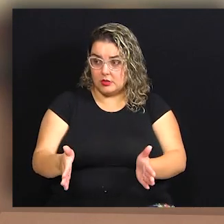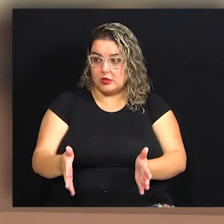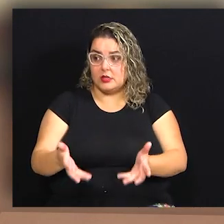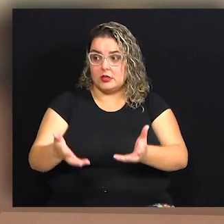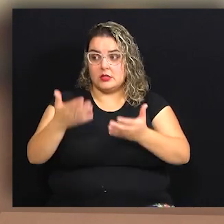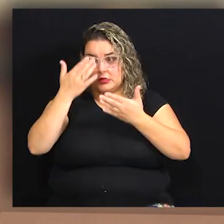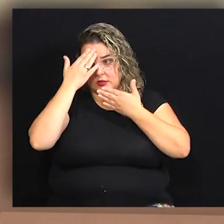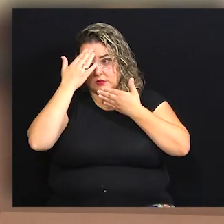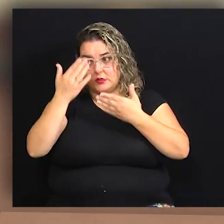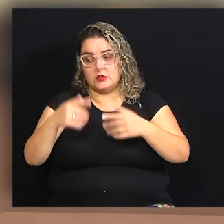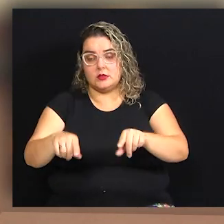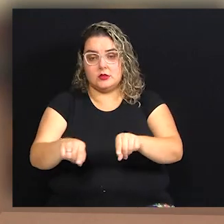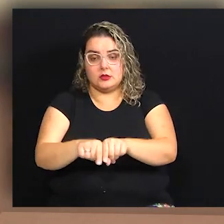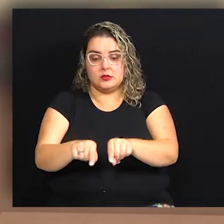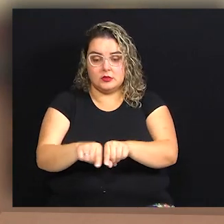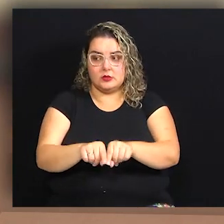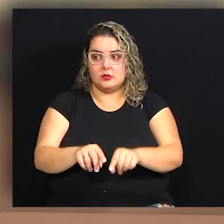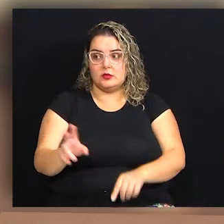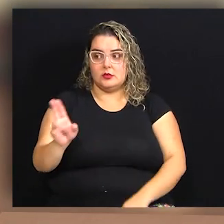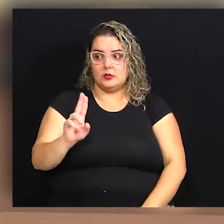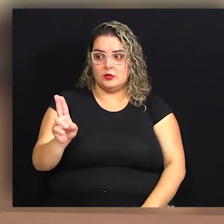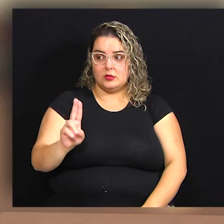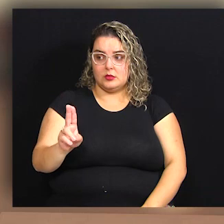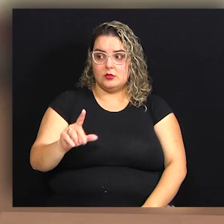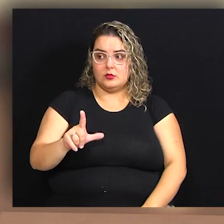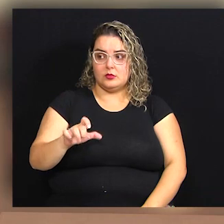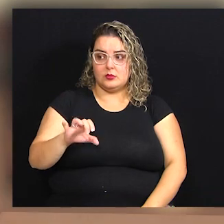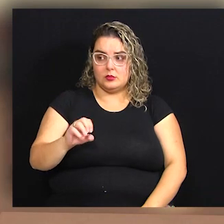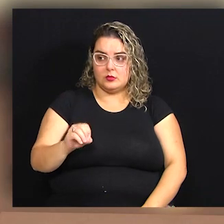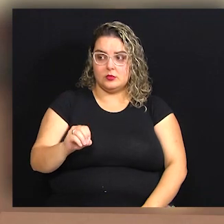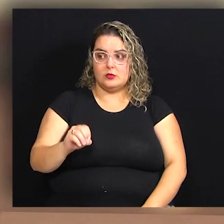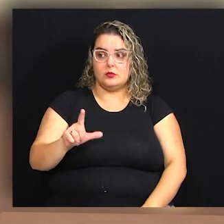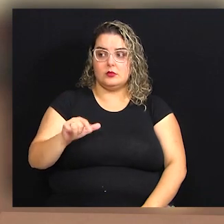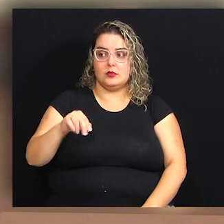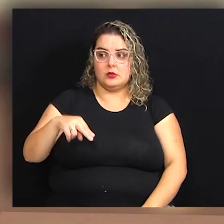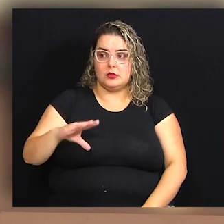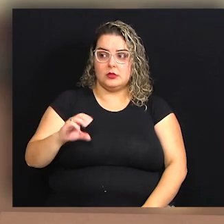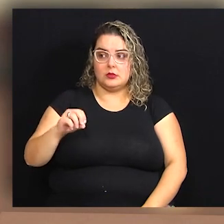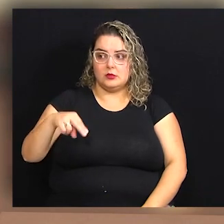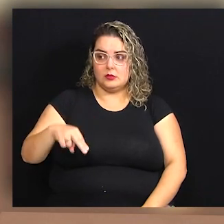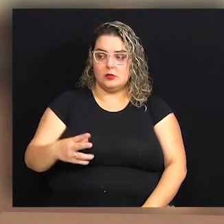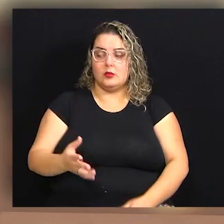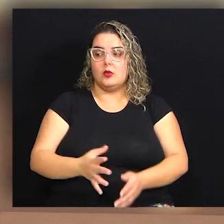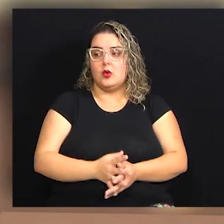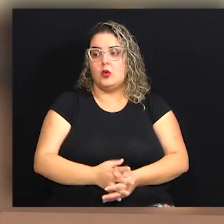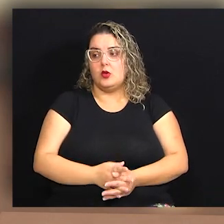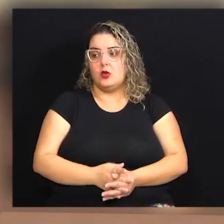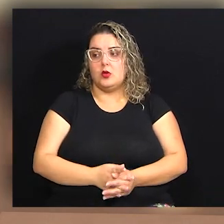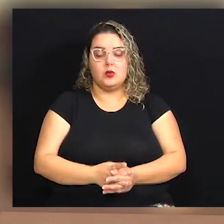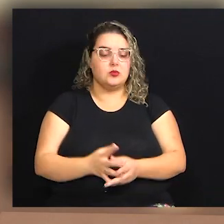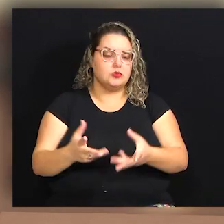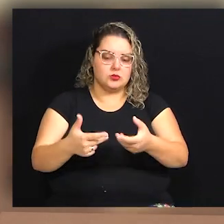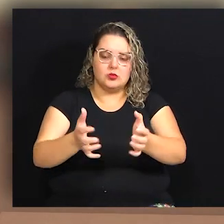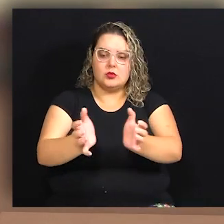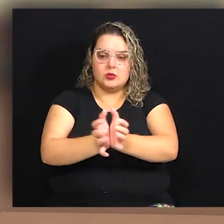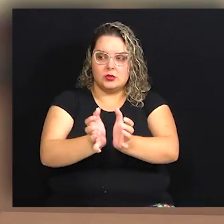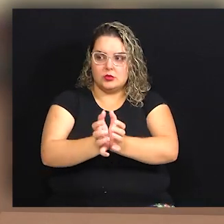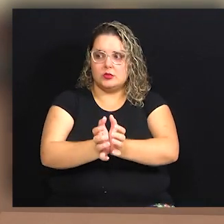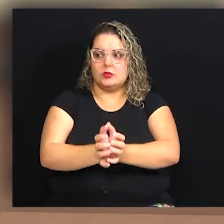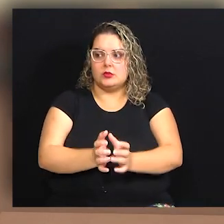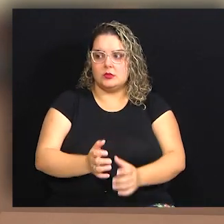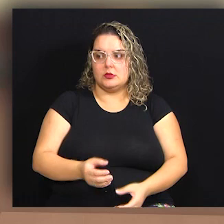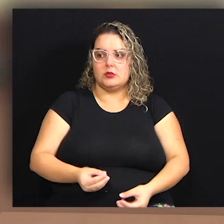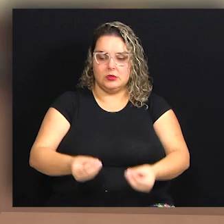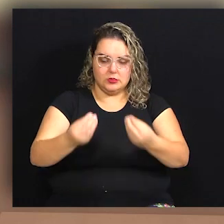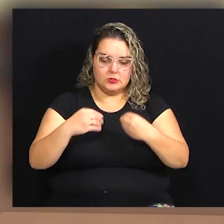queria agradecer, inclusive, em nome do Léo, do Lincoln, toda a equipe aí do SEI que